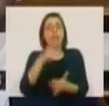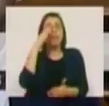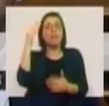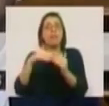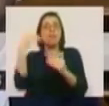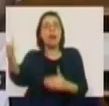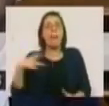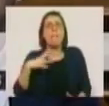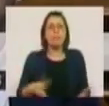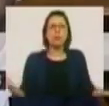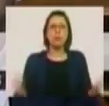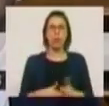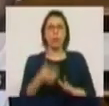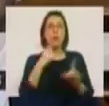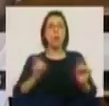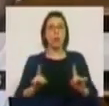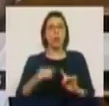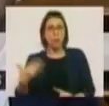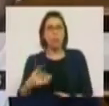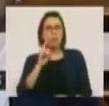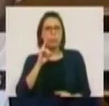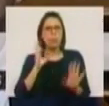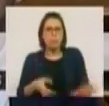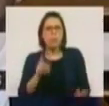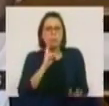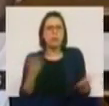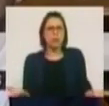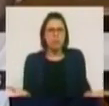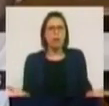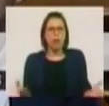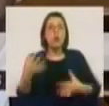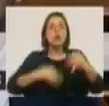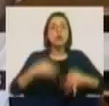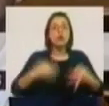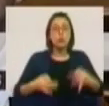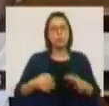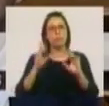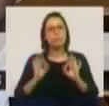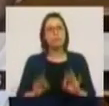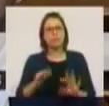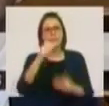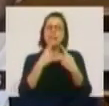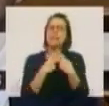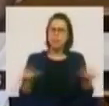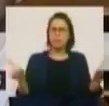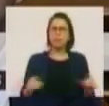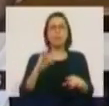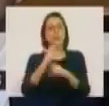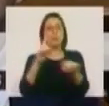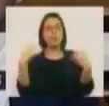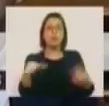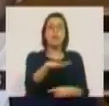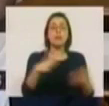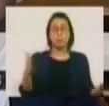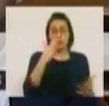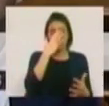fora de Portugal. Isto não quer dizer que não tenham direito à proteção, quer dizer que do ponto de vista jurídico é efetivamente diferente de outras